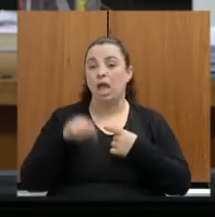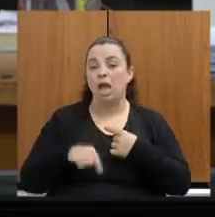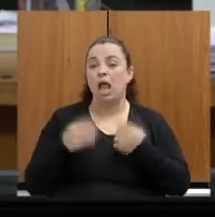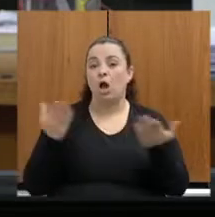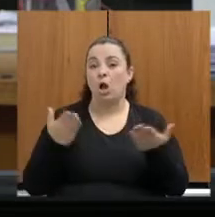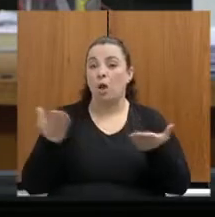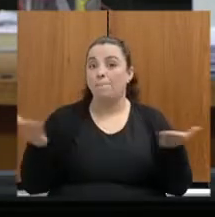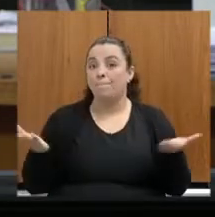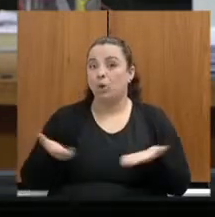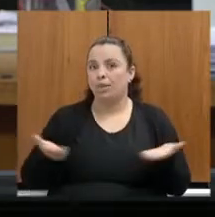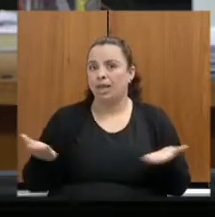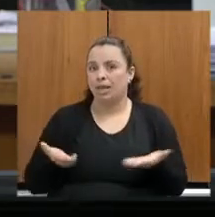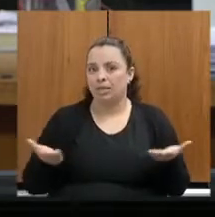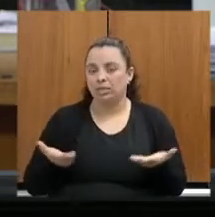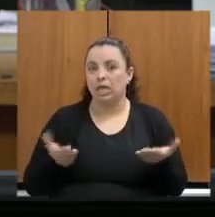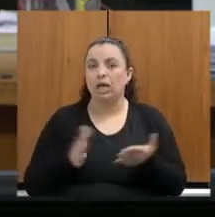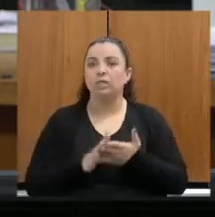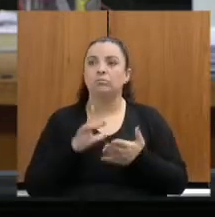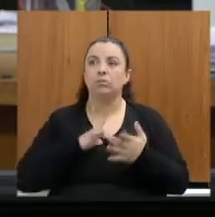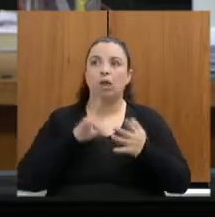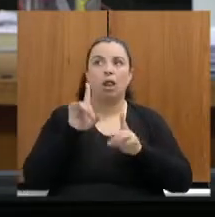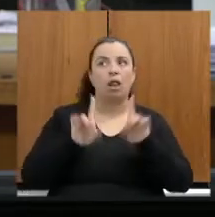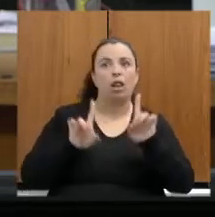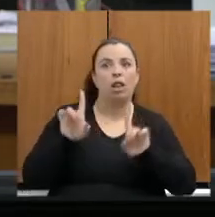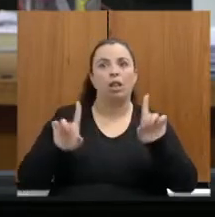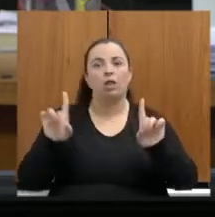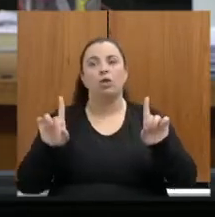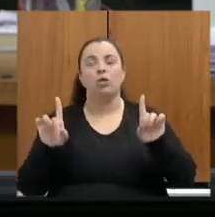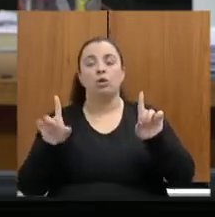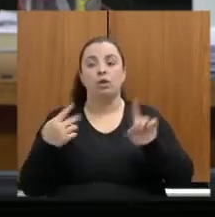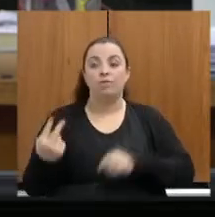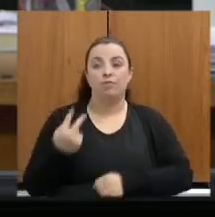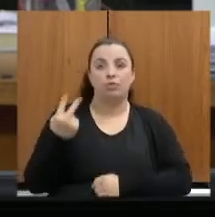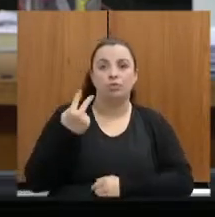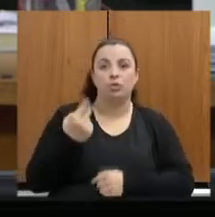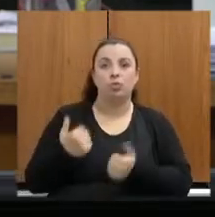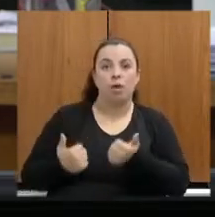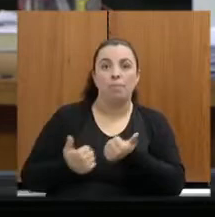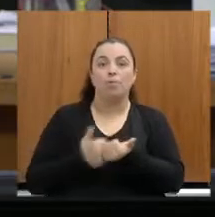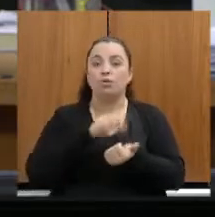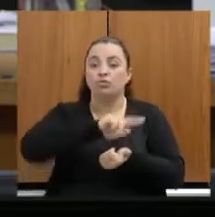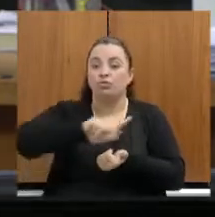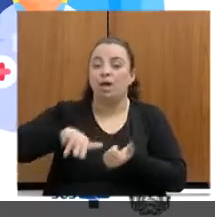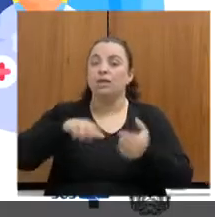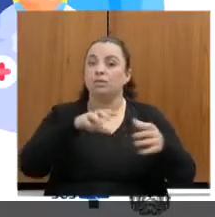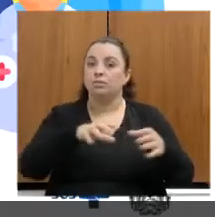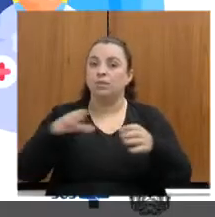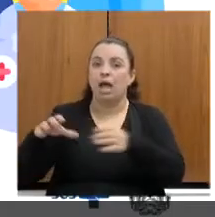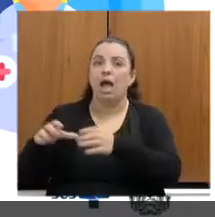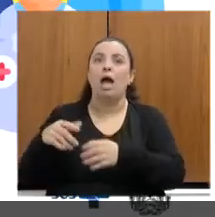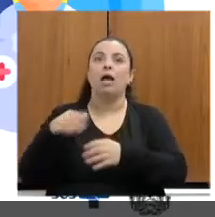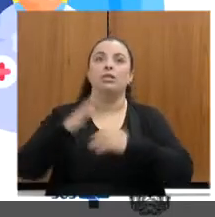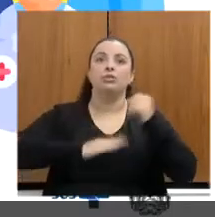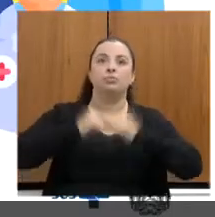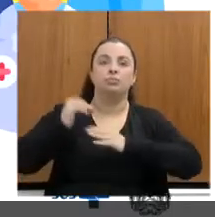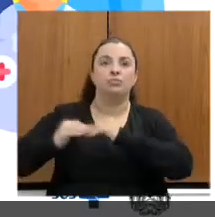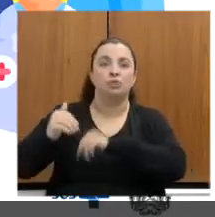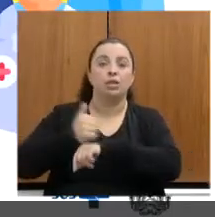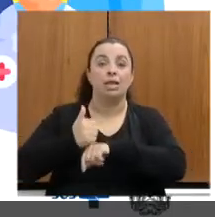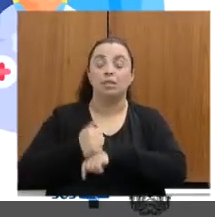modernizada em relação aos indicadores com valorização do apoio multiprofissional é importante na atenção primária